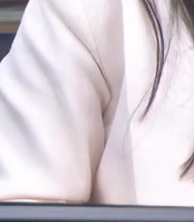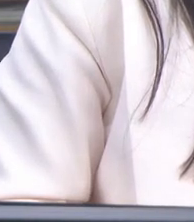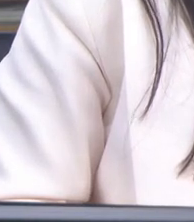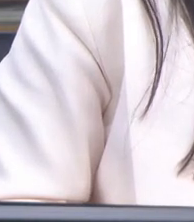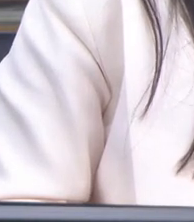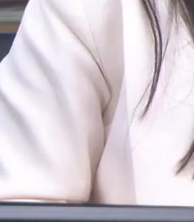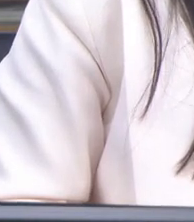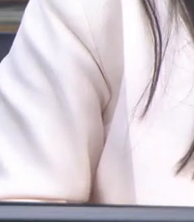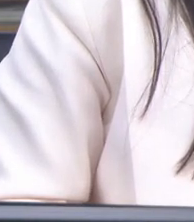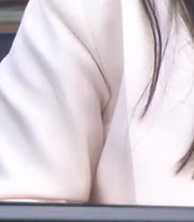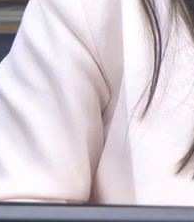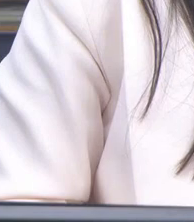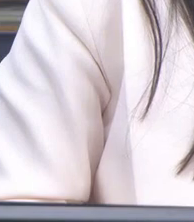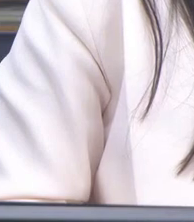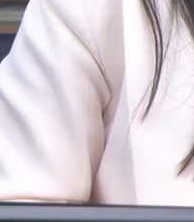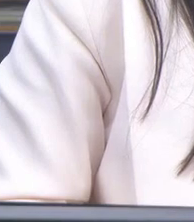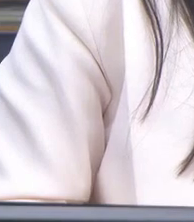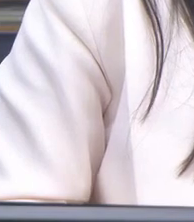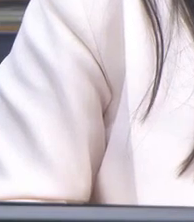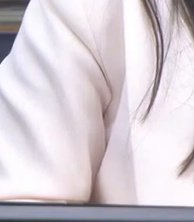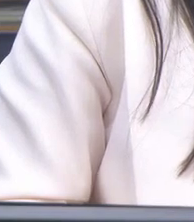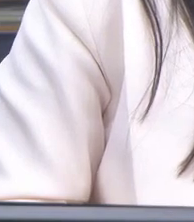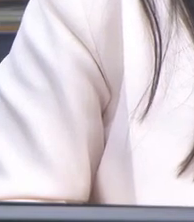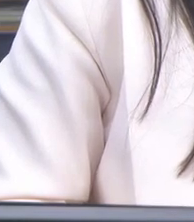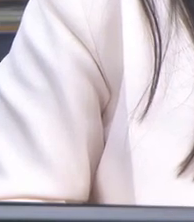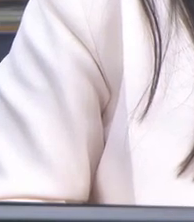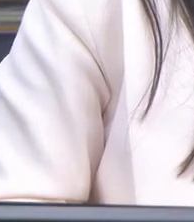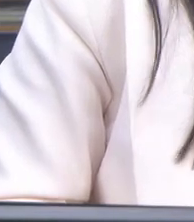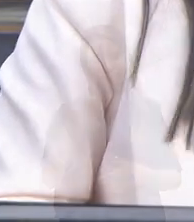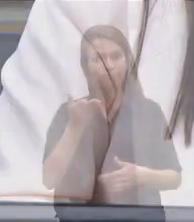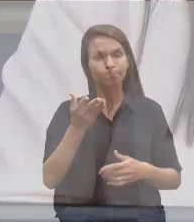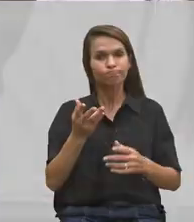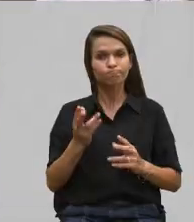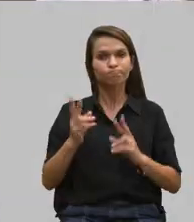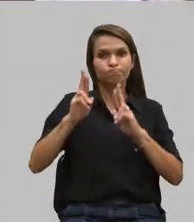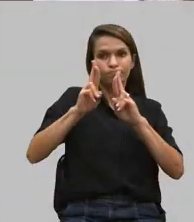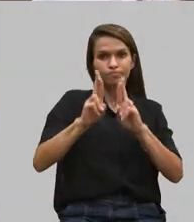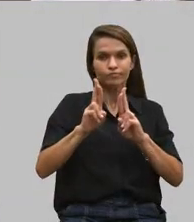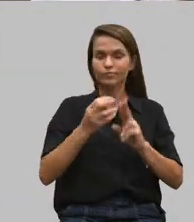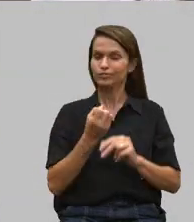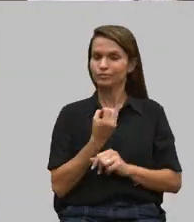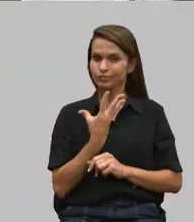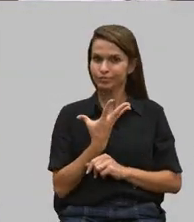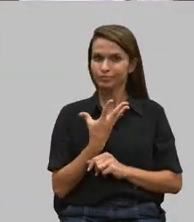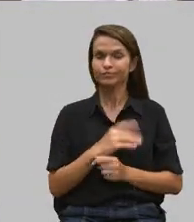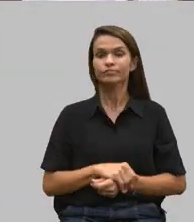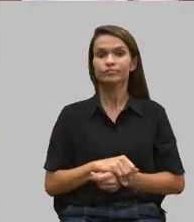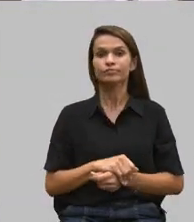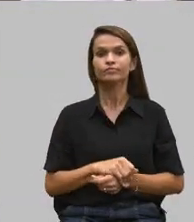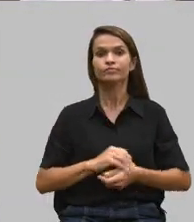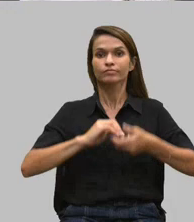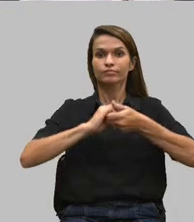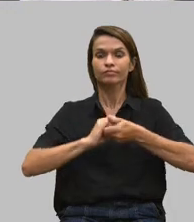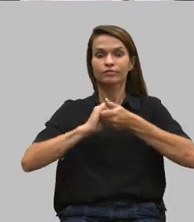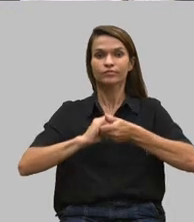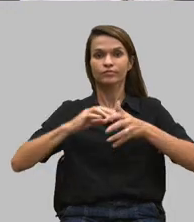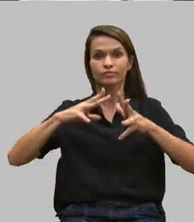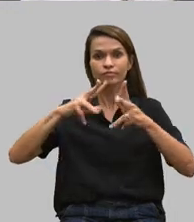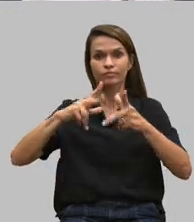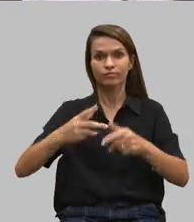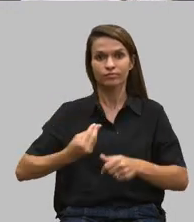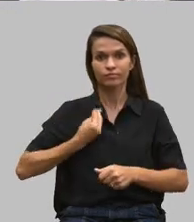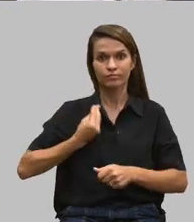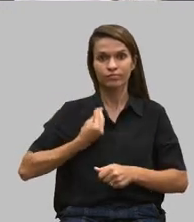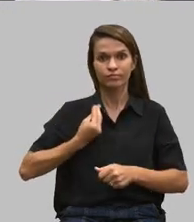orgulhoso por Minas ter vocês aí nos representando né Isso é muito bom comprimentar também aos demais aqui presentes dizer que o